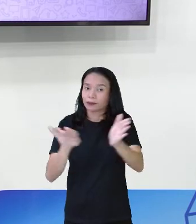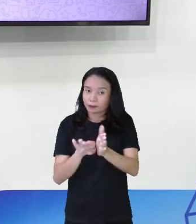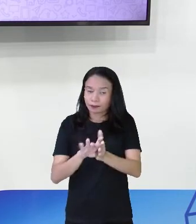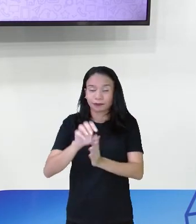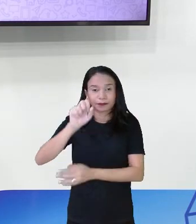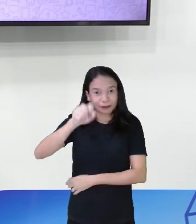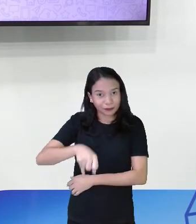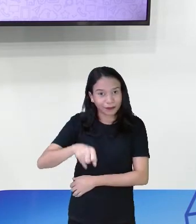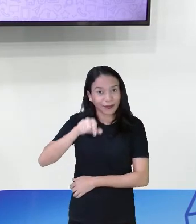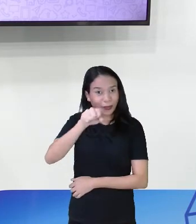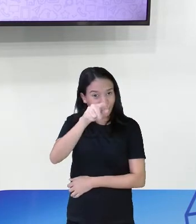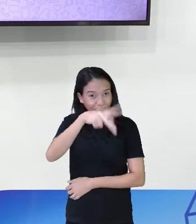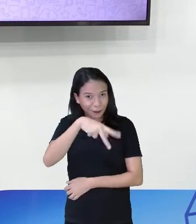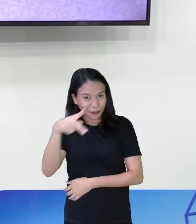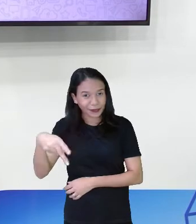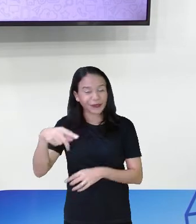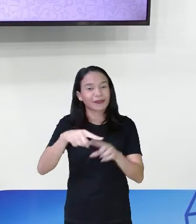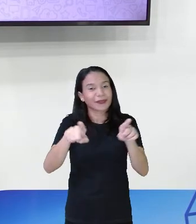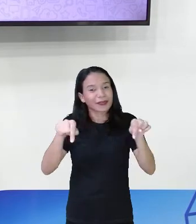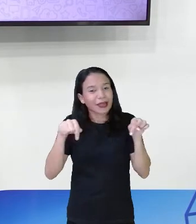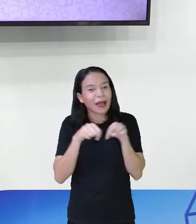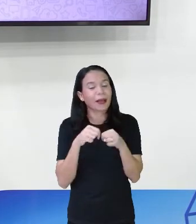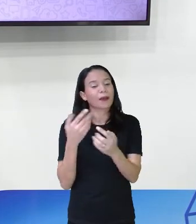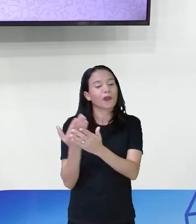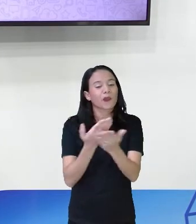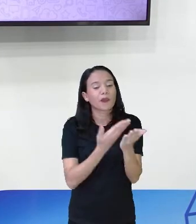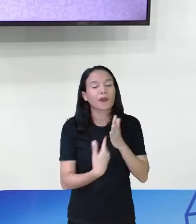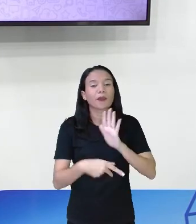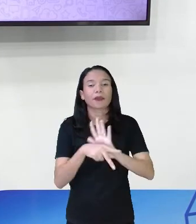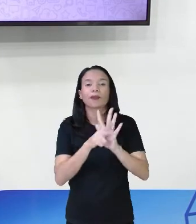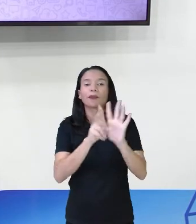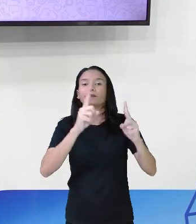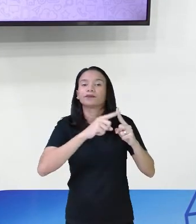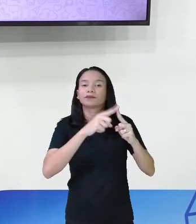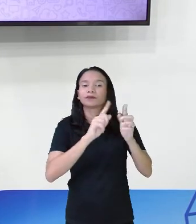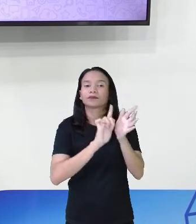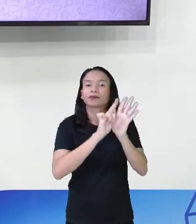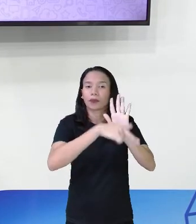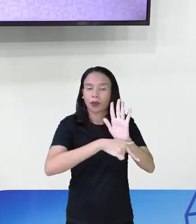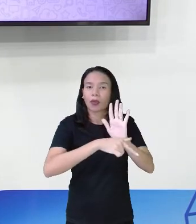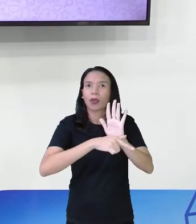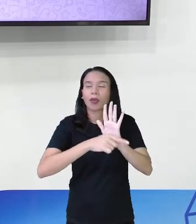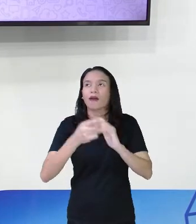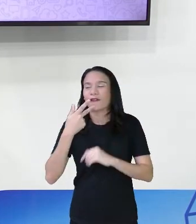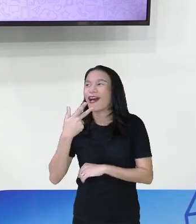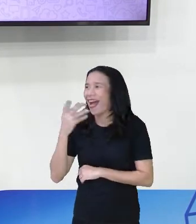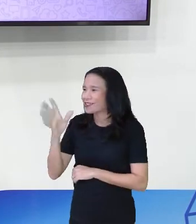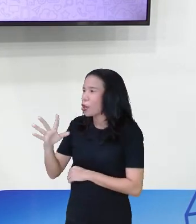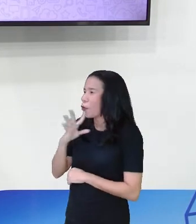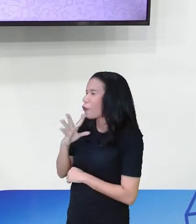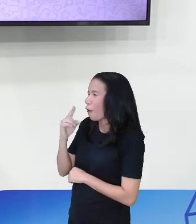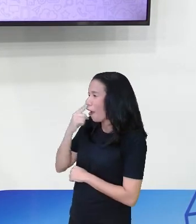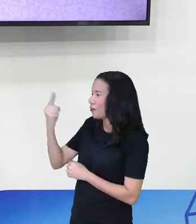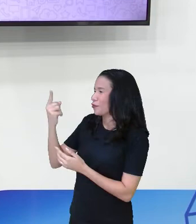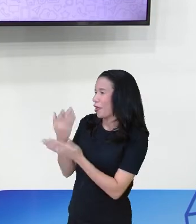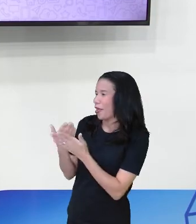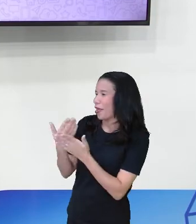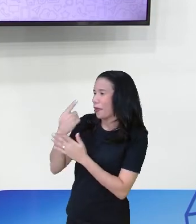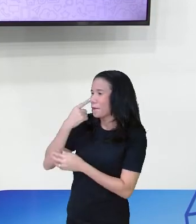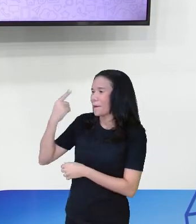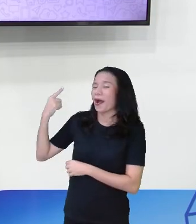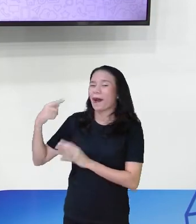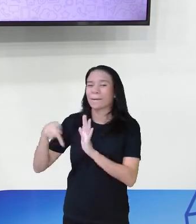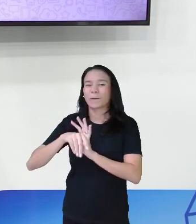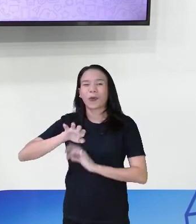teu professor de sala de aula, tua professora for trabalhar esse tipo de gênero, você vai dizer, eu já vi essa aula lá no